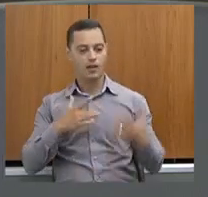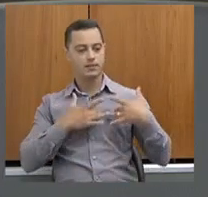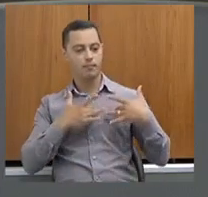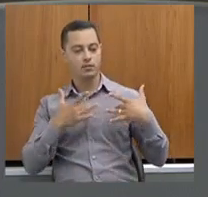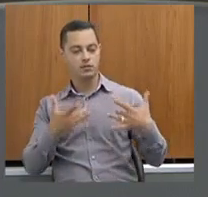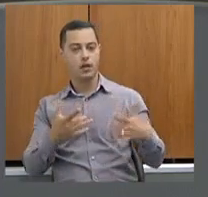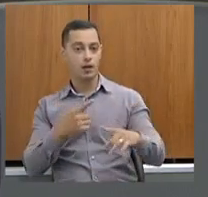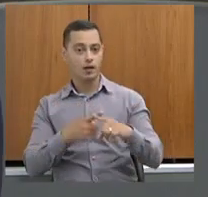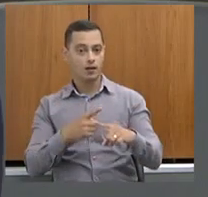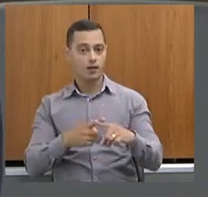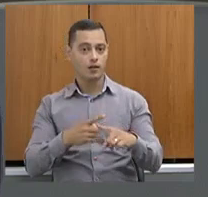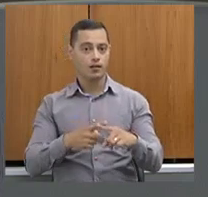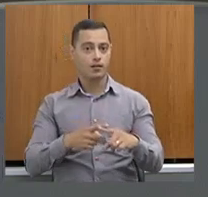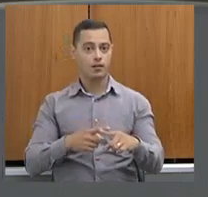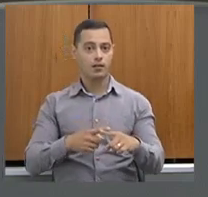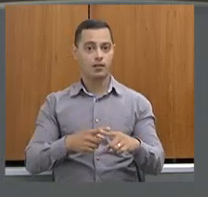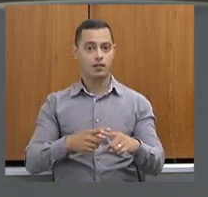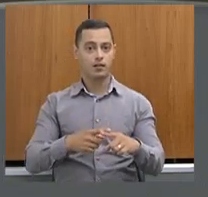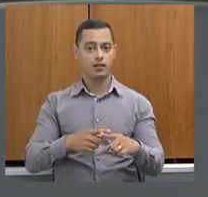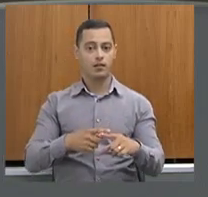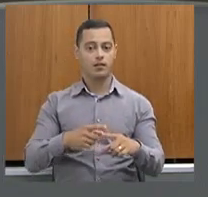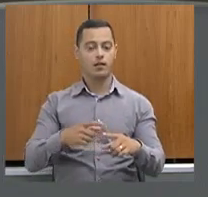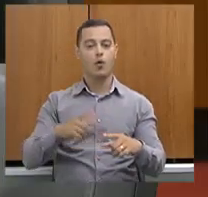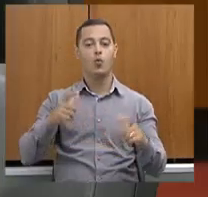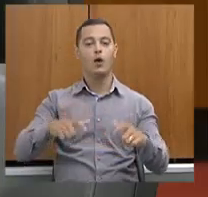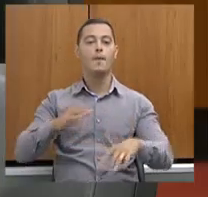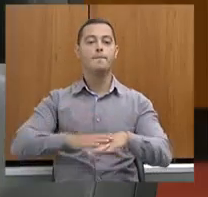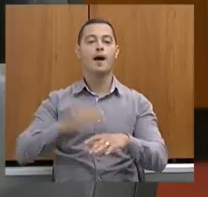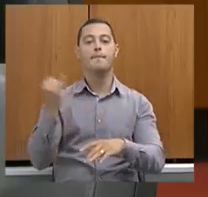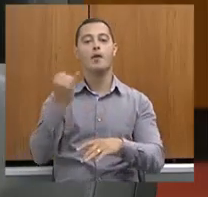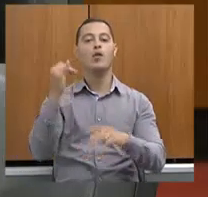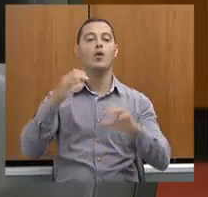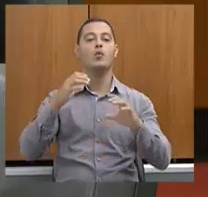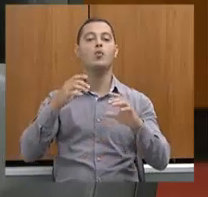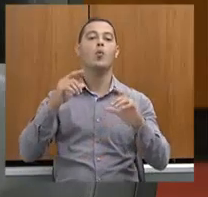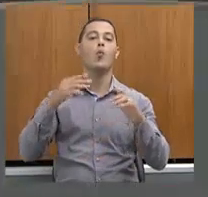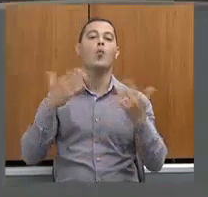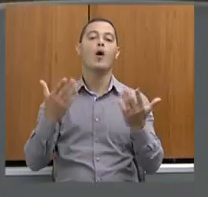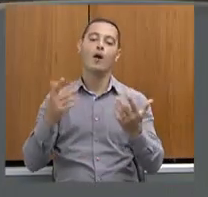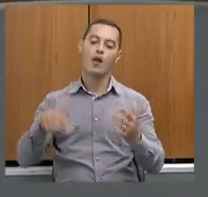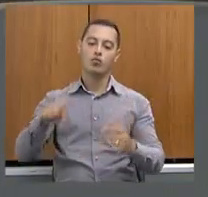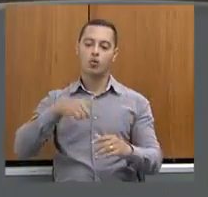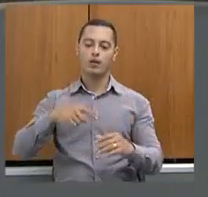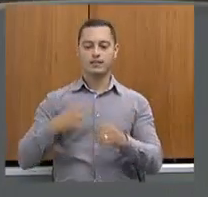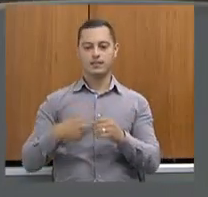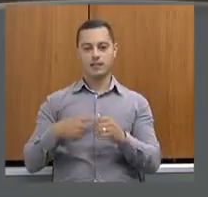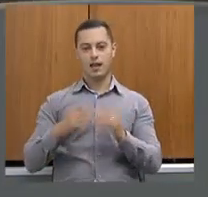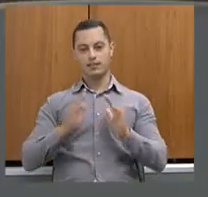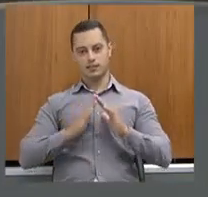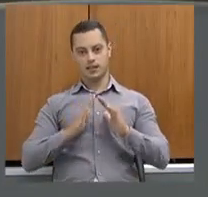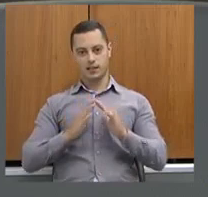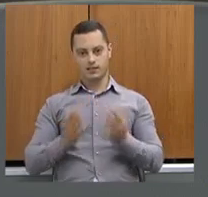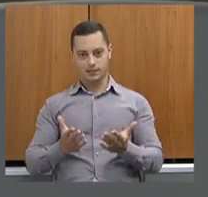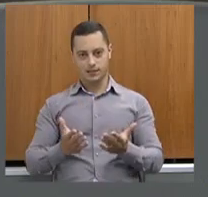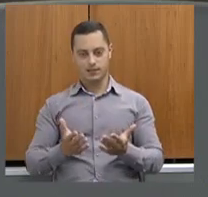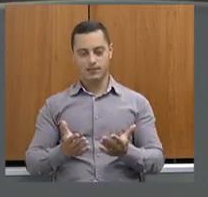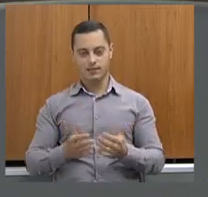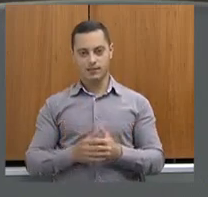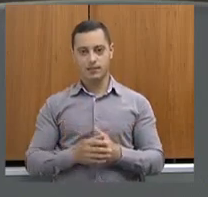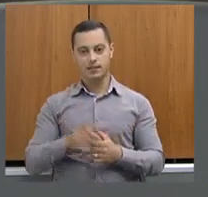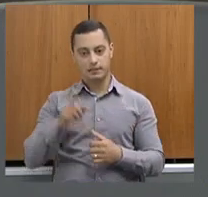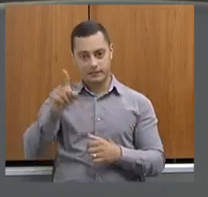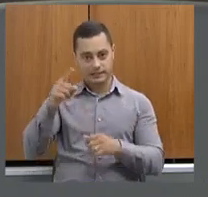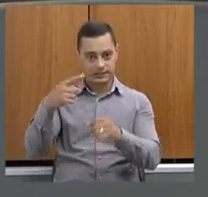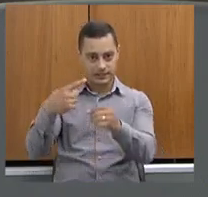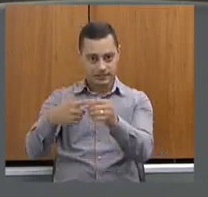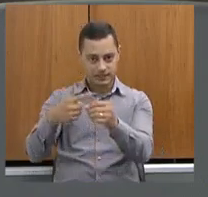o lugar mais importante do mundo é Aldeia da gente né e tal bem gel politicamente é